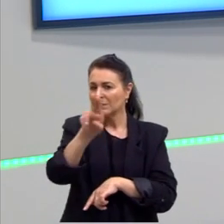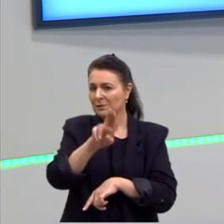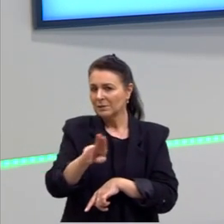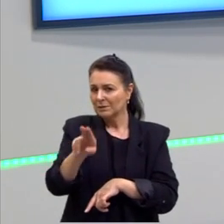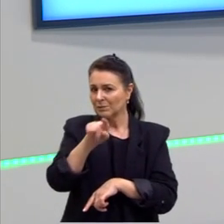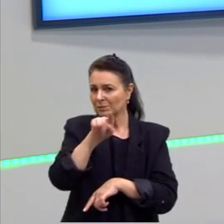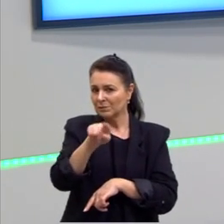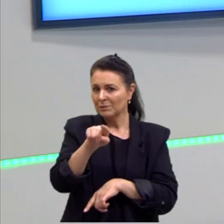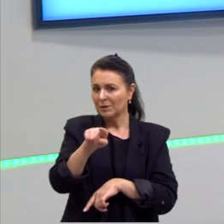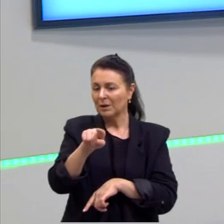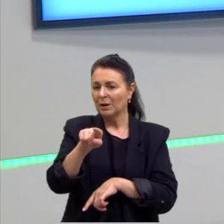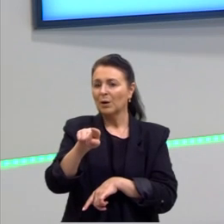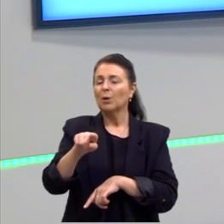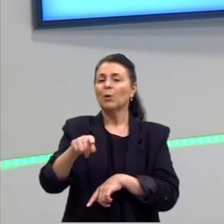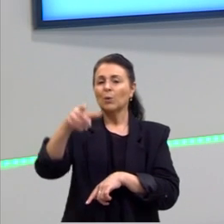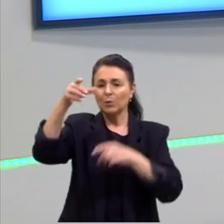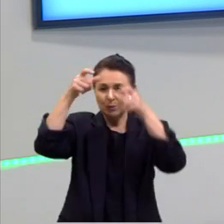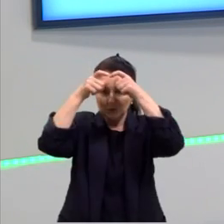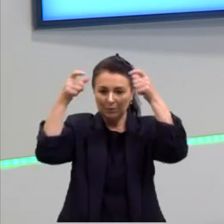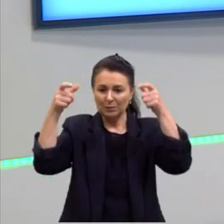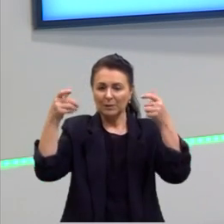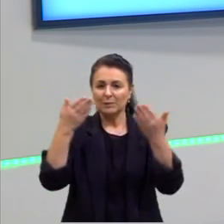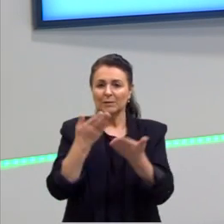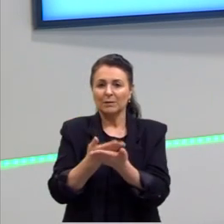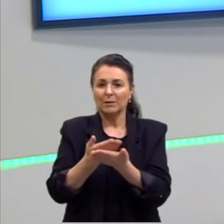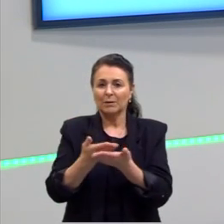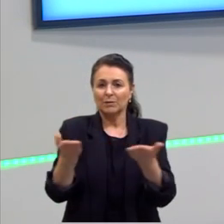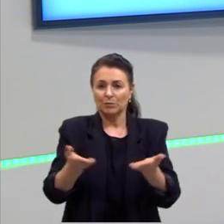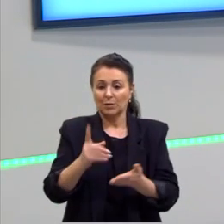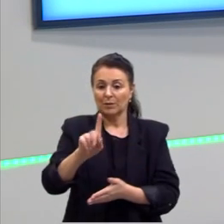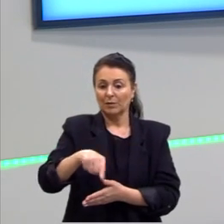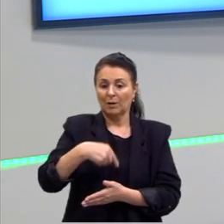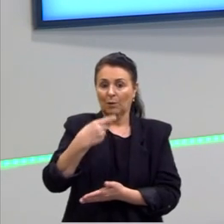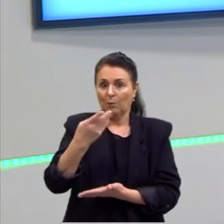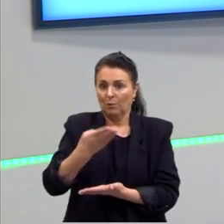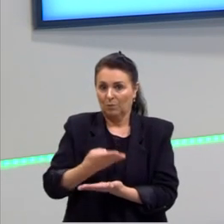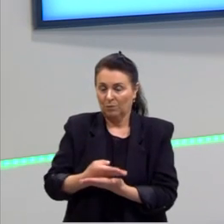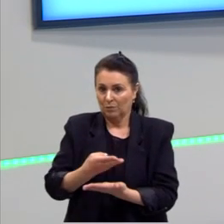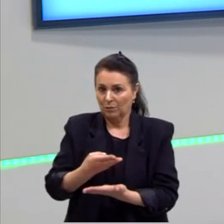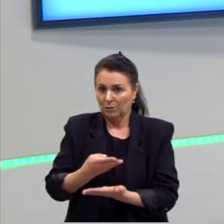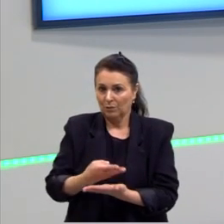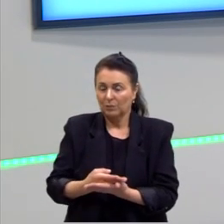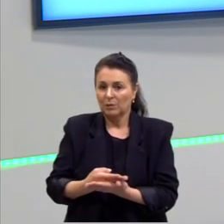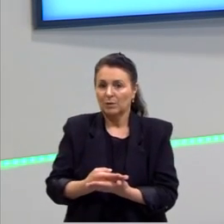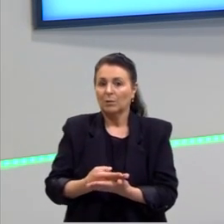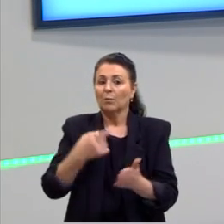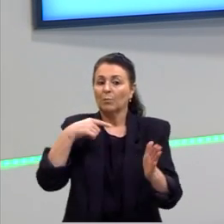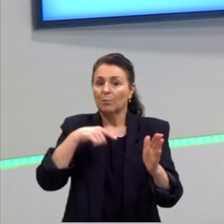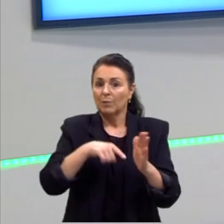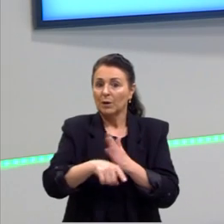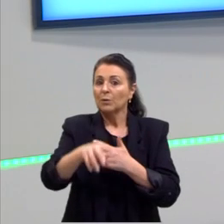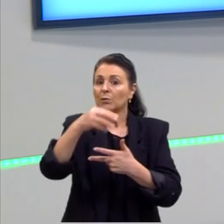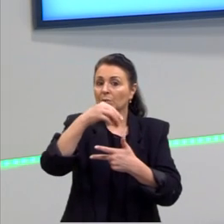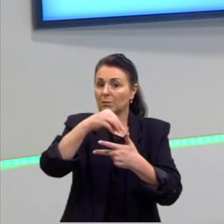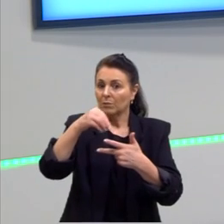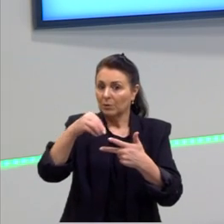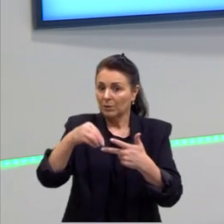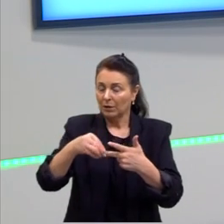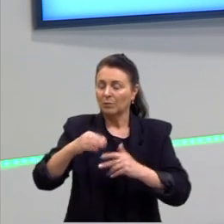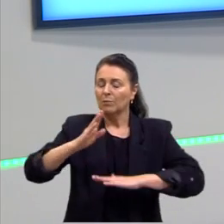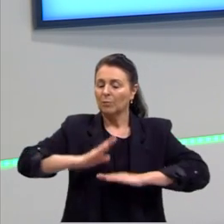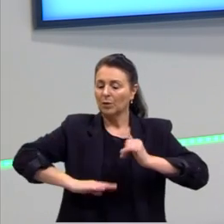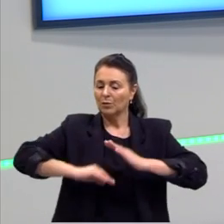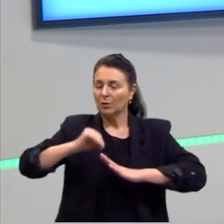que nós tivemos então na aula de hoje próxima aula nós vamos trabalhar então com questões do Enem Então nós vamos